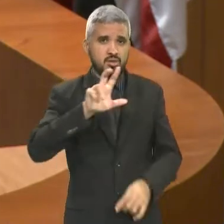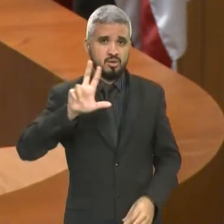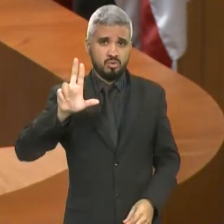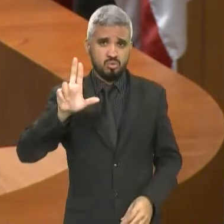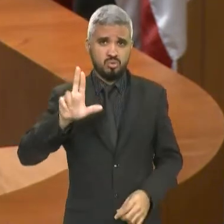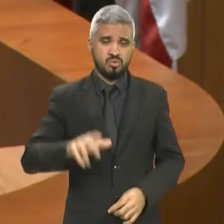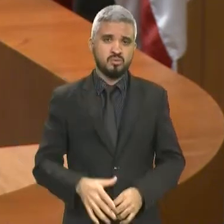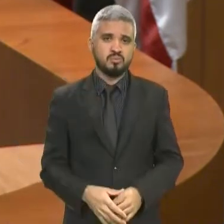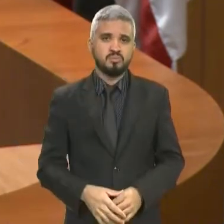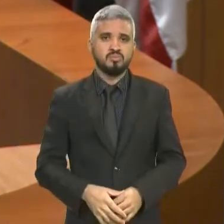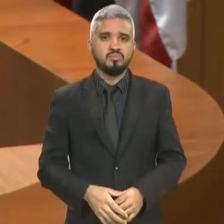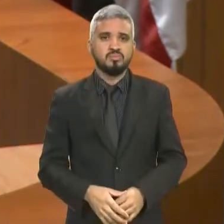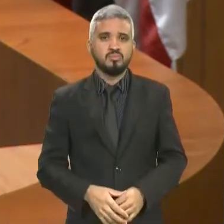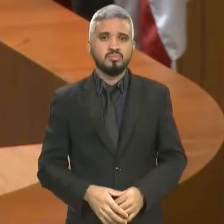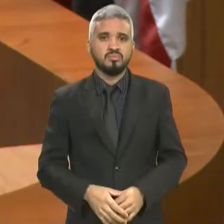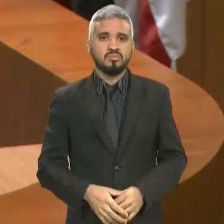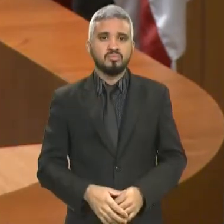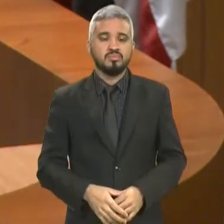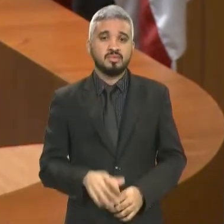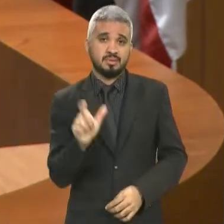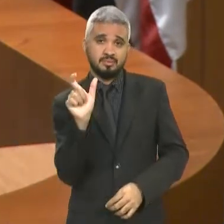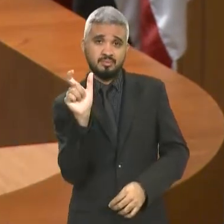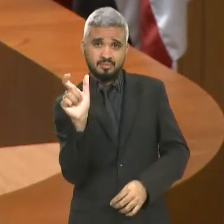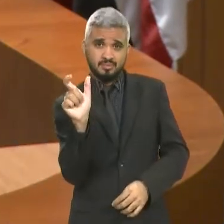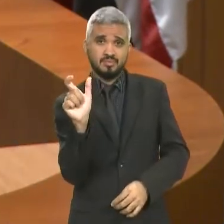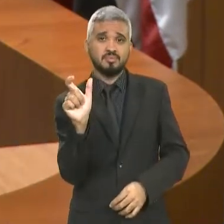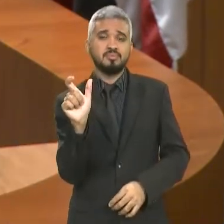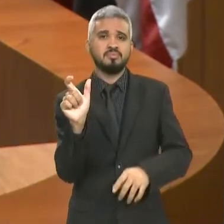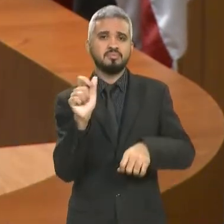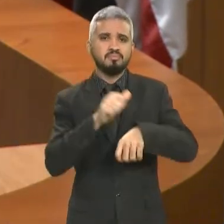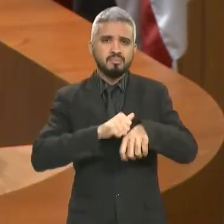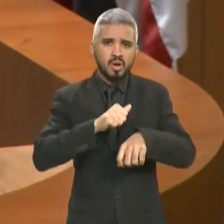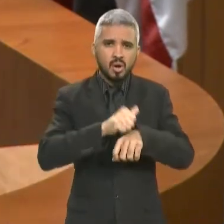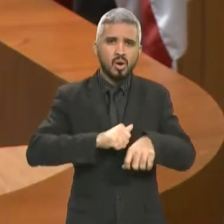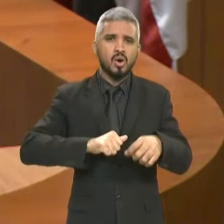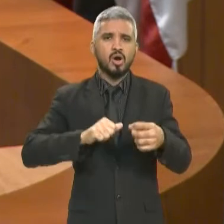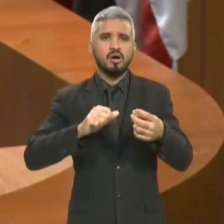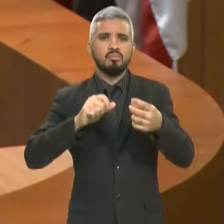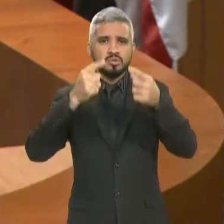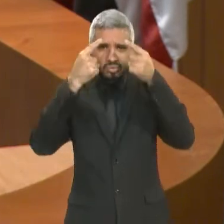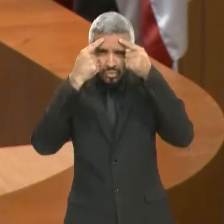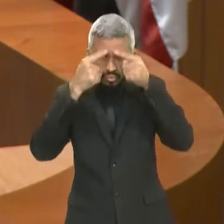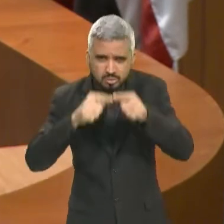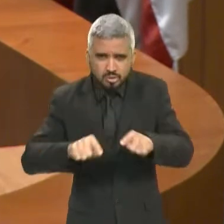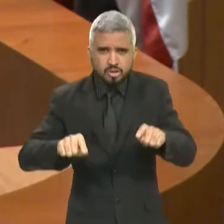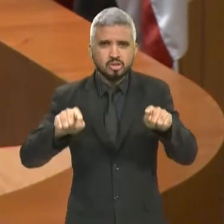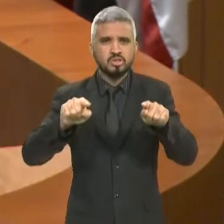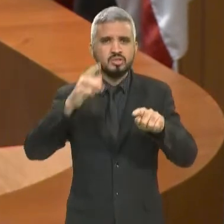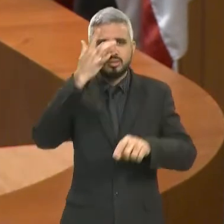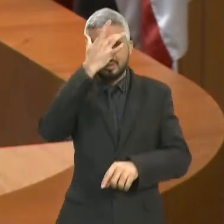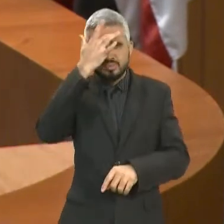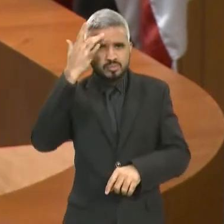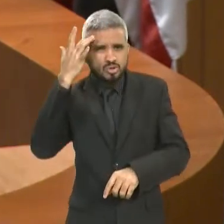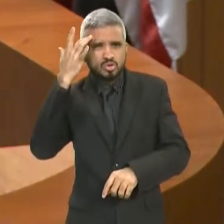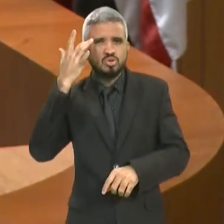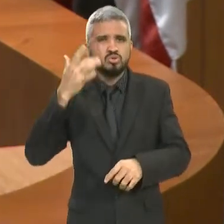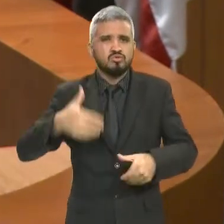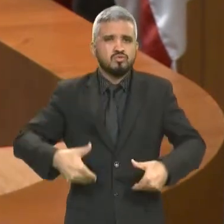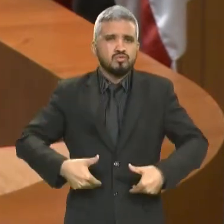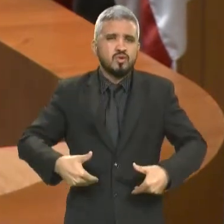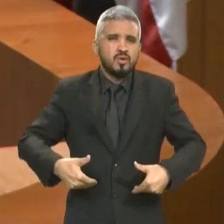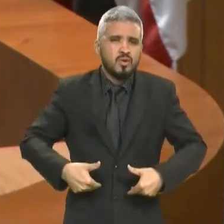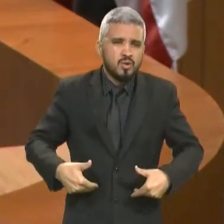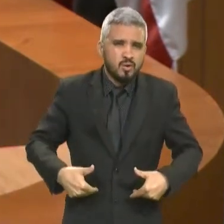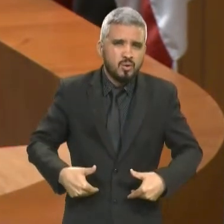E a palavra do mais pobre, do mais humilde, daquele que tem dificuldade de comer todo dia, daquele que sente a